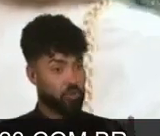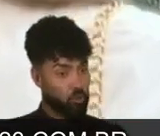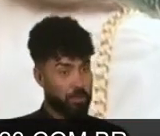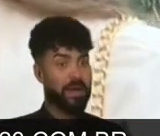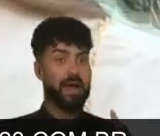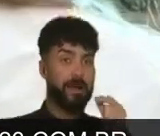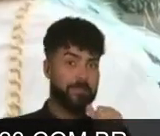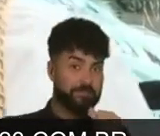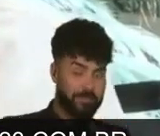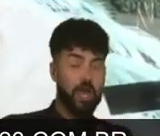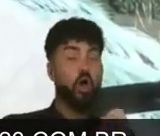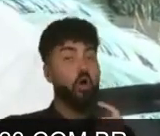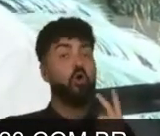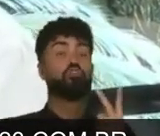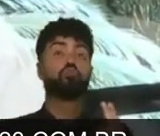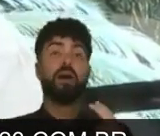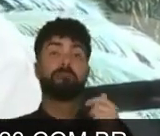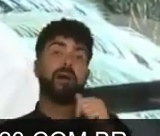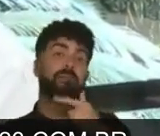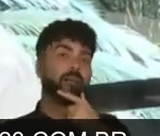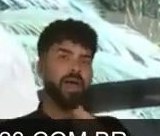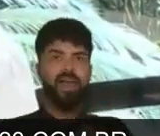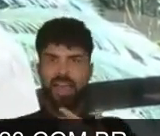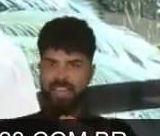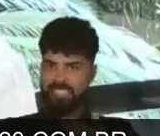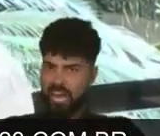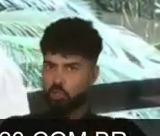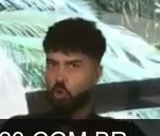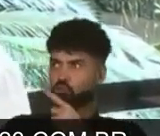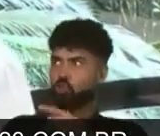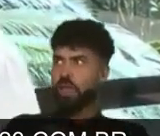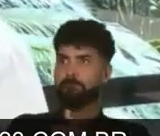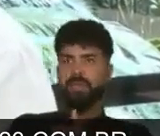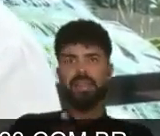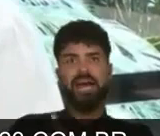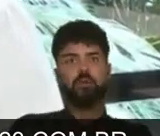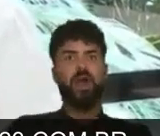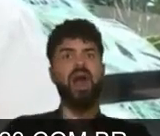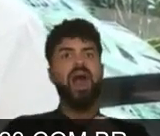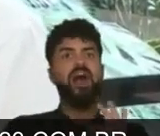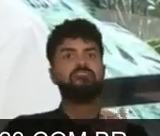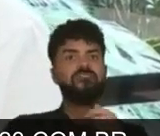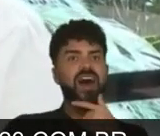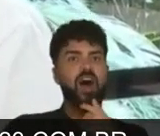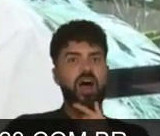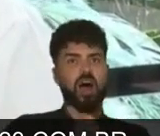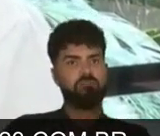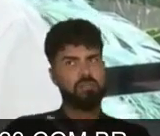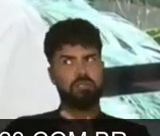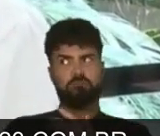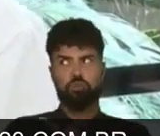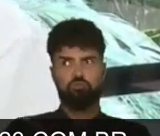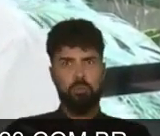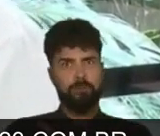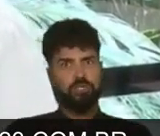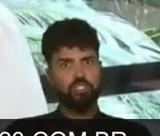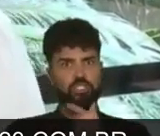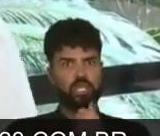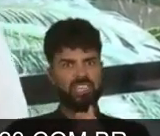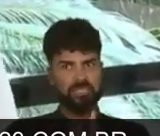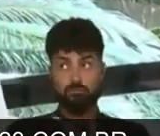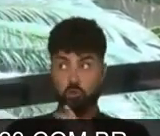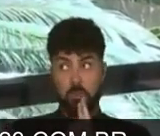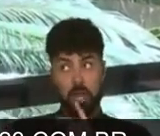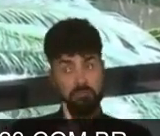nas duplas mistas e sermos um ótimo resultado com o Rafa lá na Austrália então Foi incrível uma boa dupla mista que a gente tem mantido também para continuar